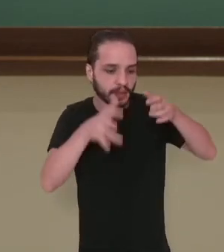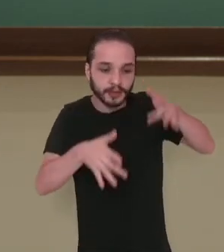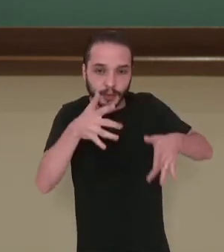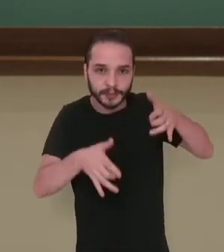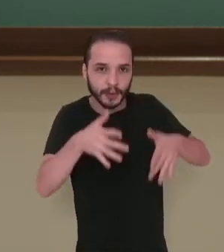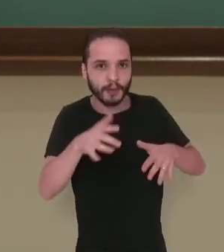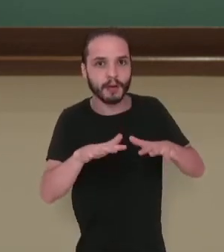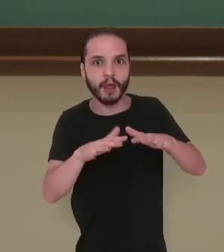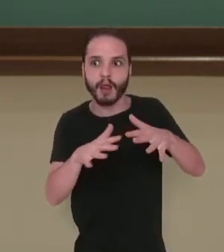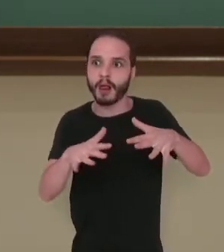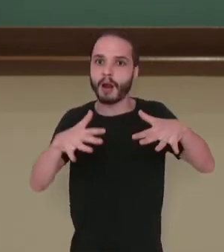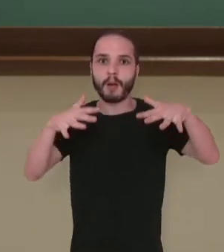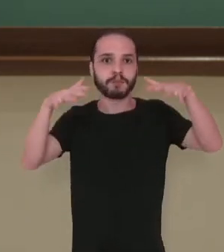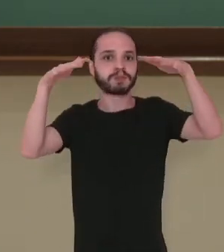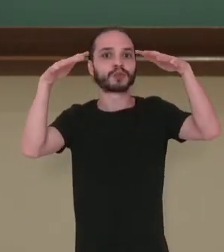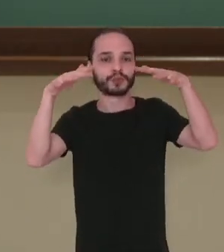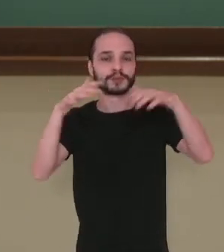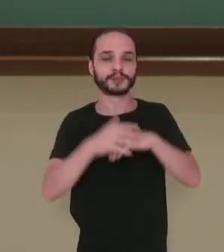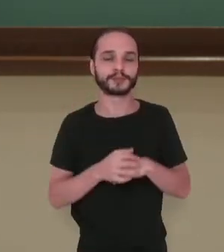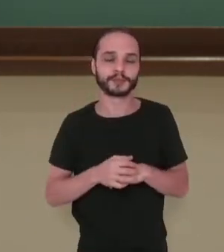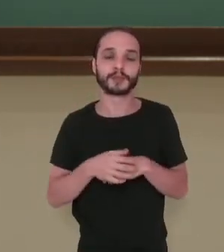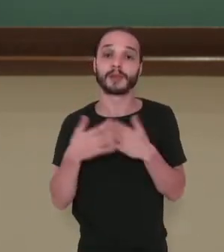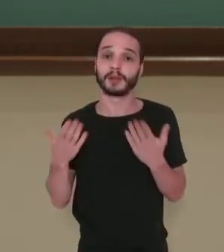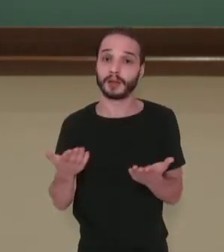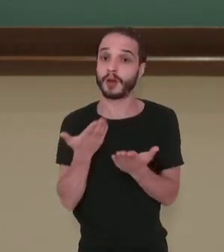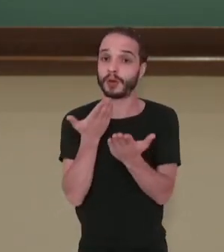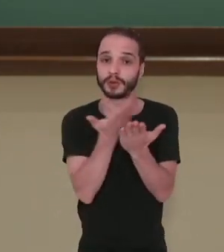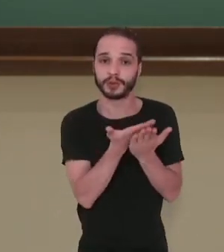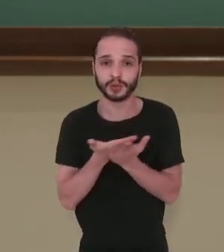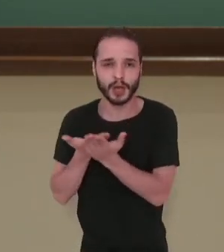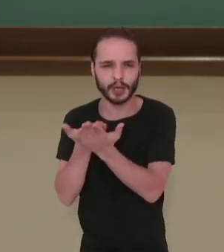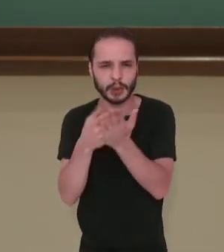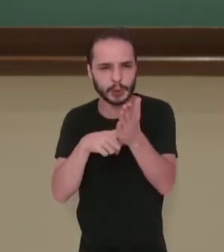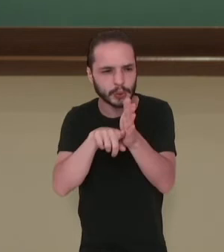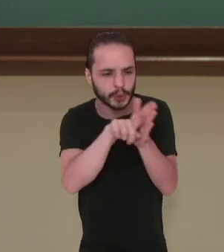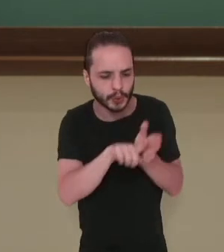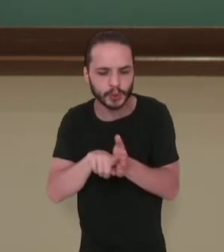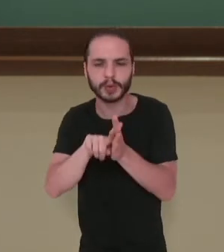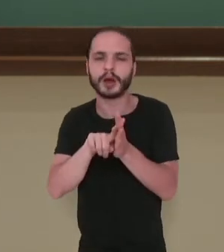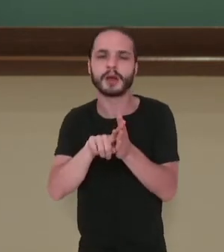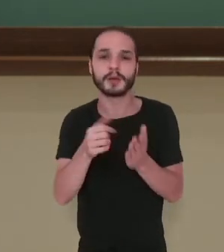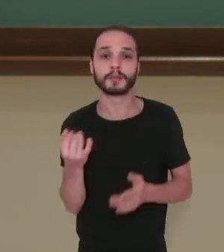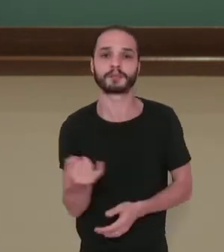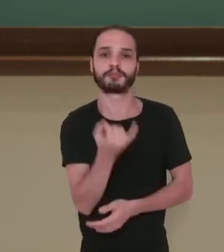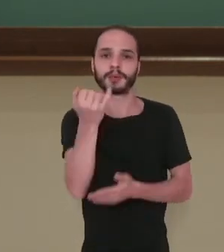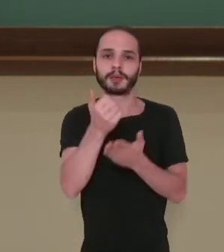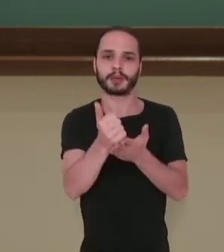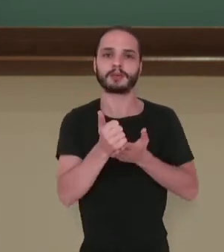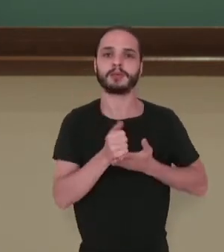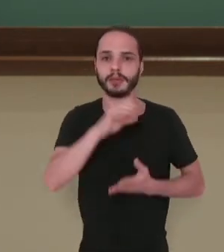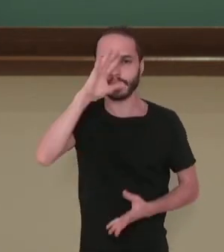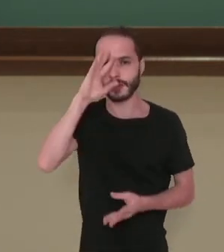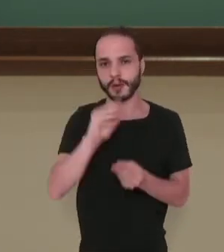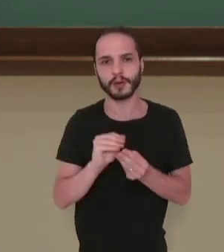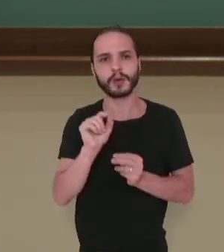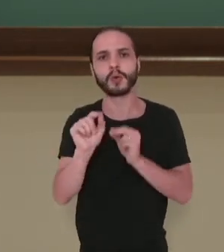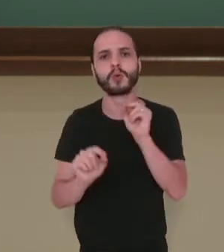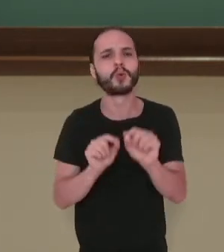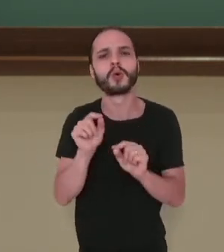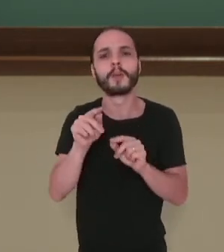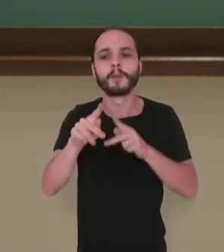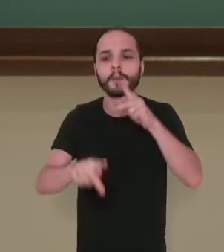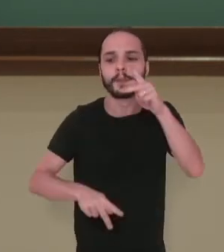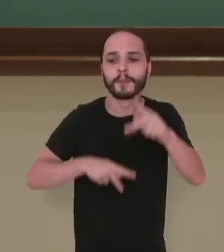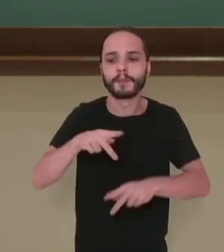criando essas montanhas, tá? Então esses estudos são importantes por quê? Para a gente entender quem eram esses povos que viveram